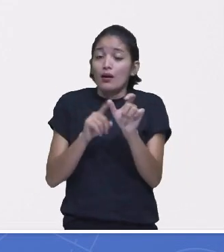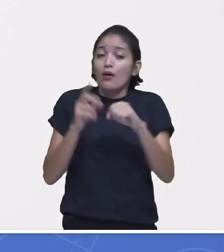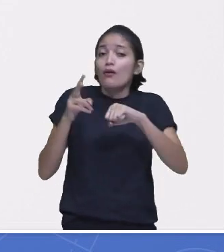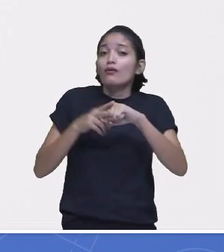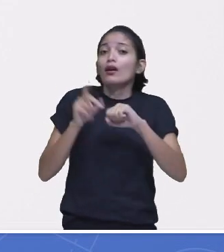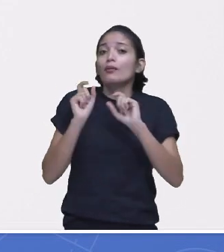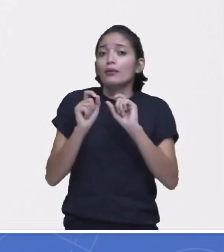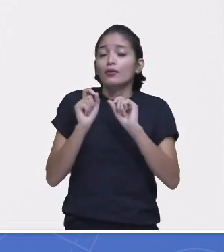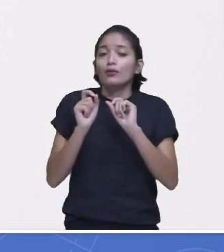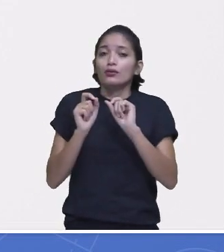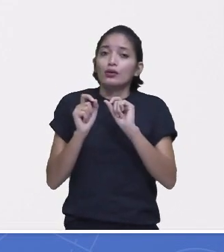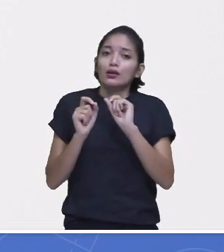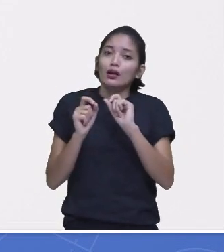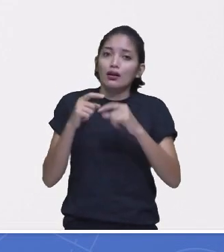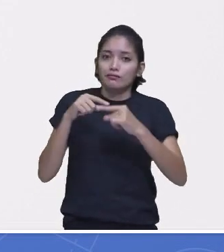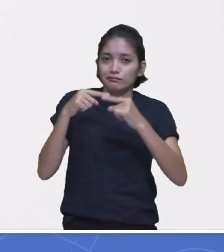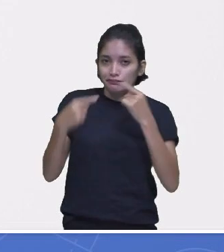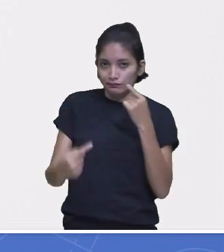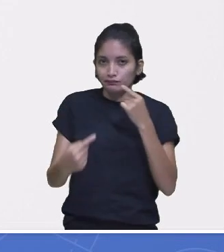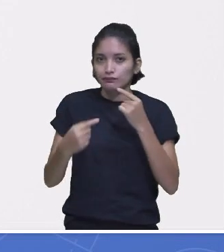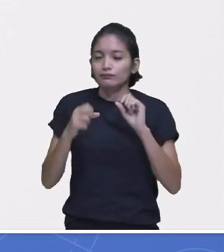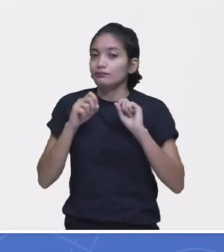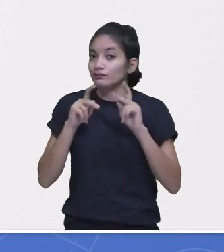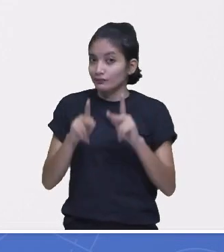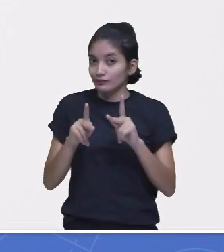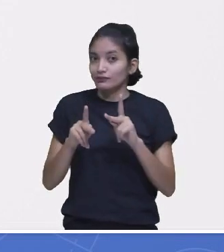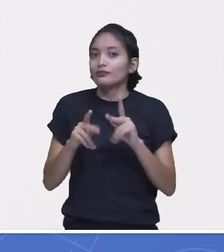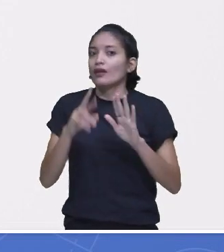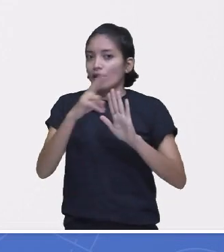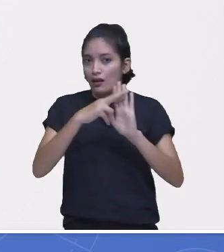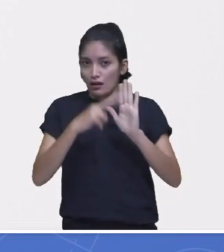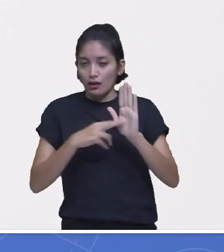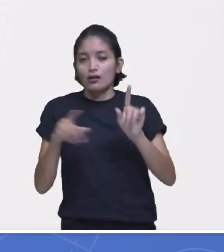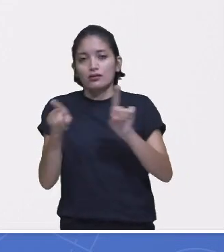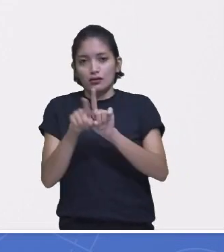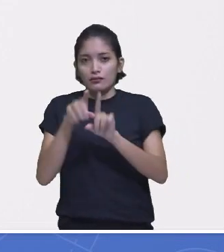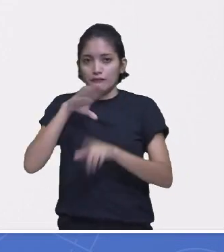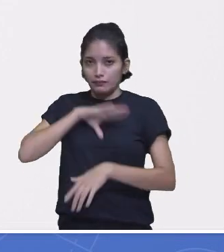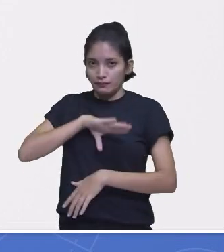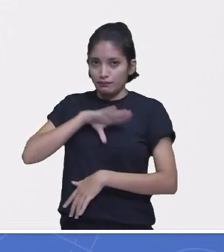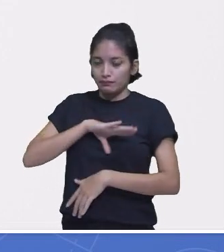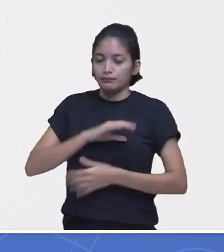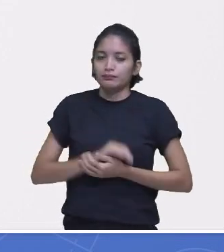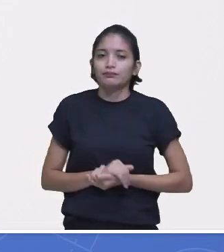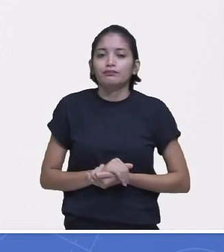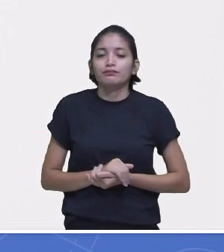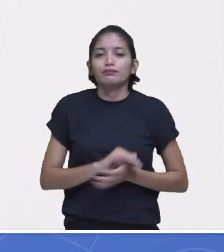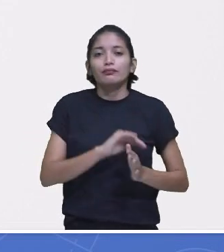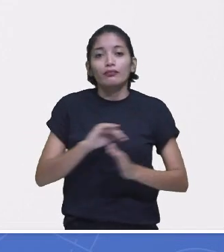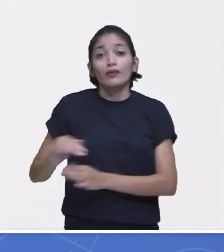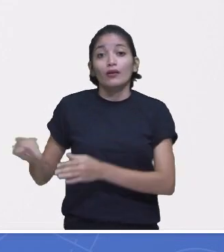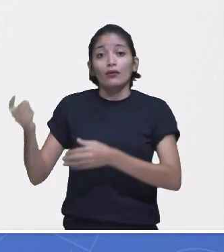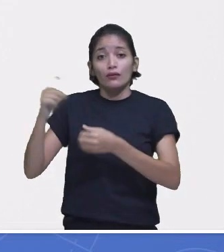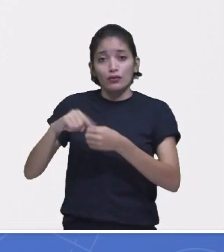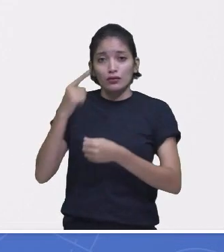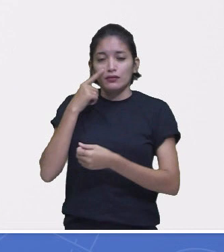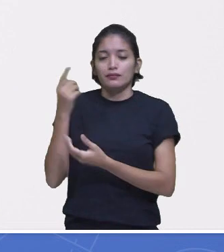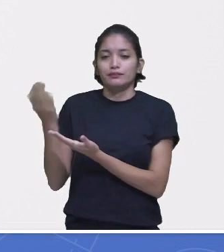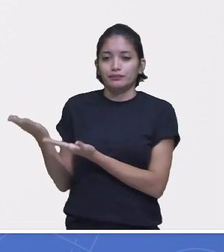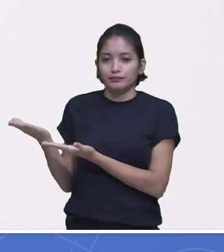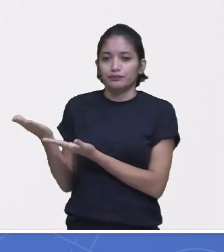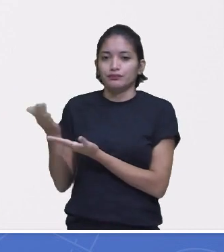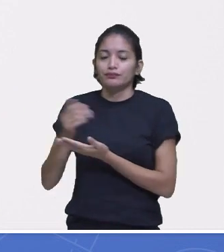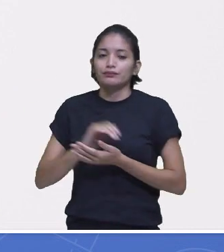dizer que ele é um verbo irregular. Isso é uma regra para a língua portuguesa também. Voltemos aqui ao comentário.